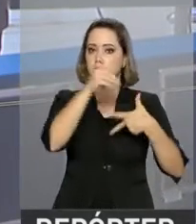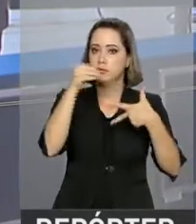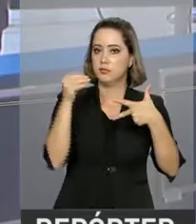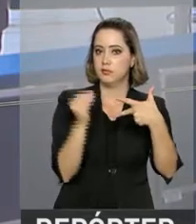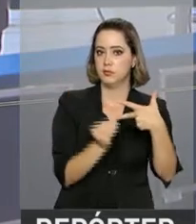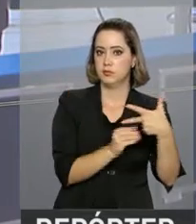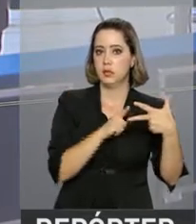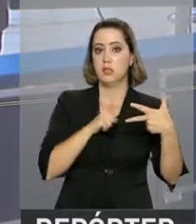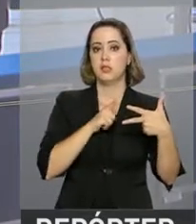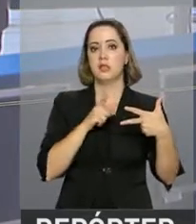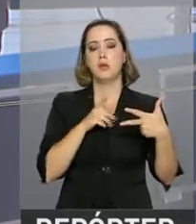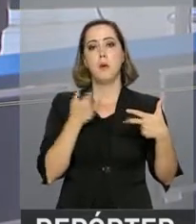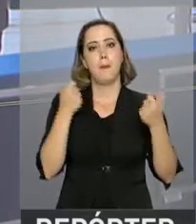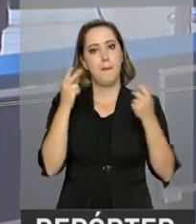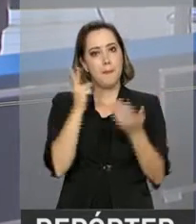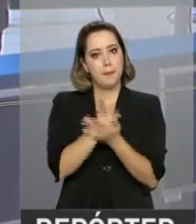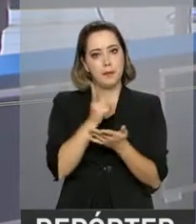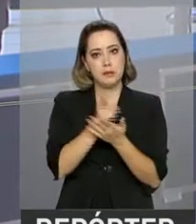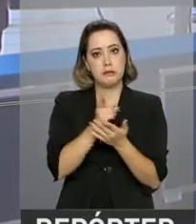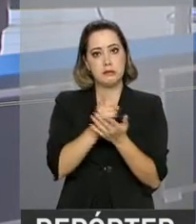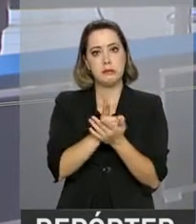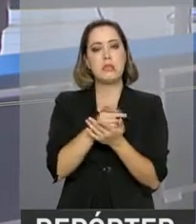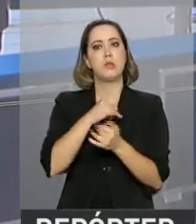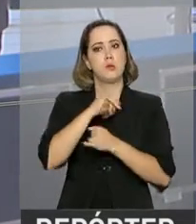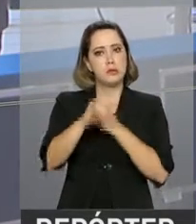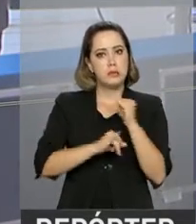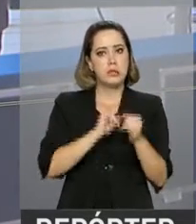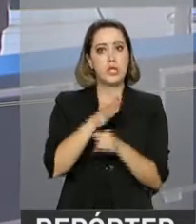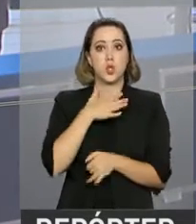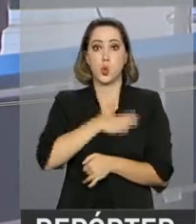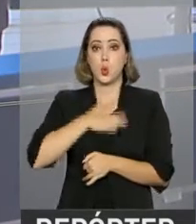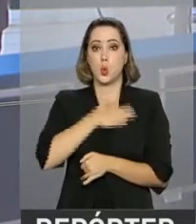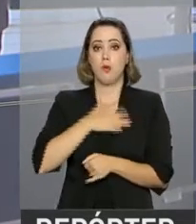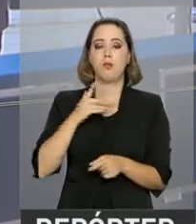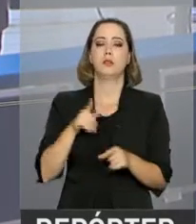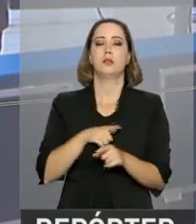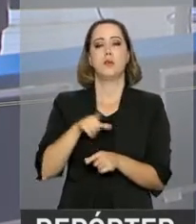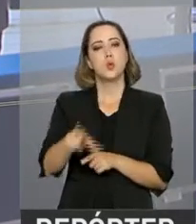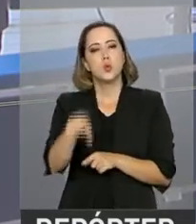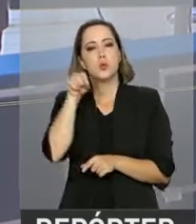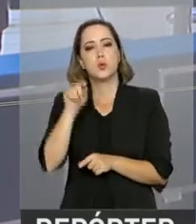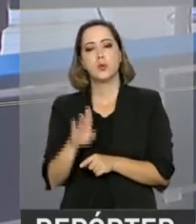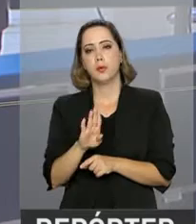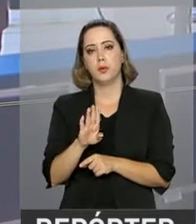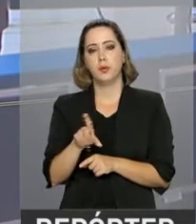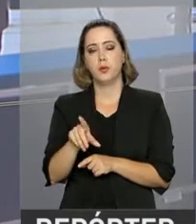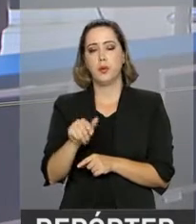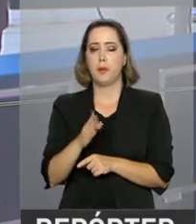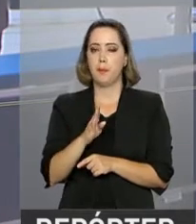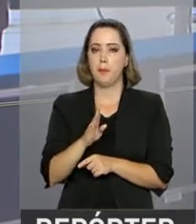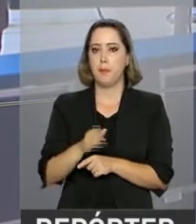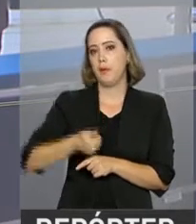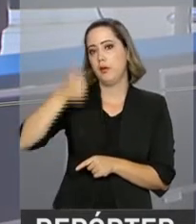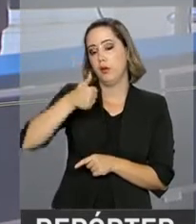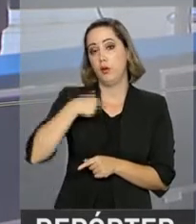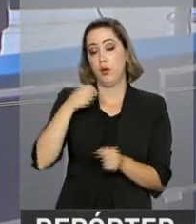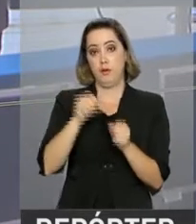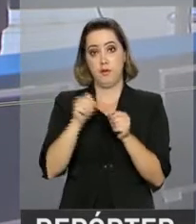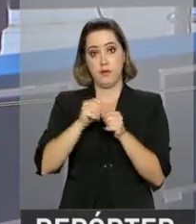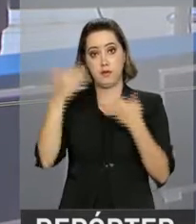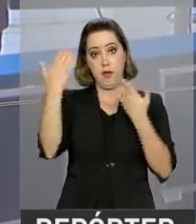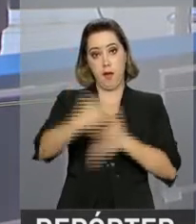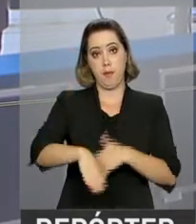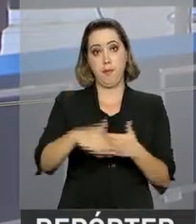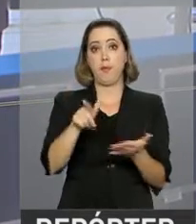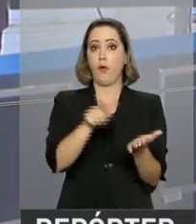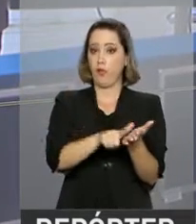Nacional do Ensino Médio, mesmo superconectados, ainda preferem fazer a prova no papel? Pois é, essa foi uma das conclusões da